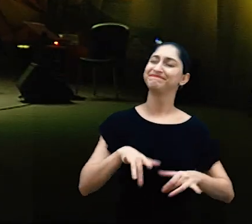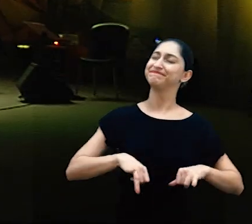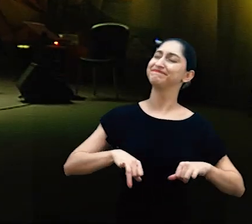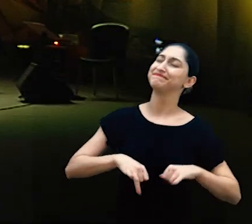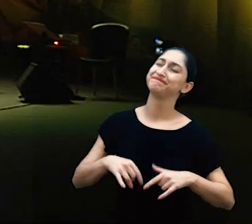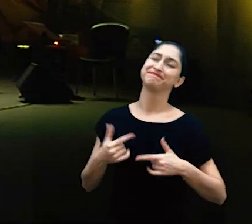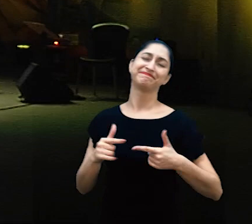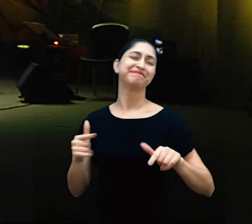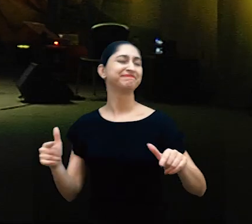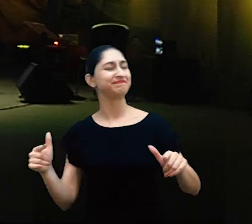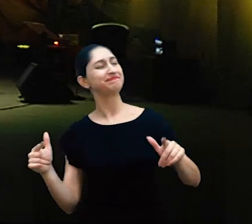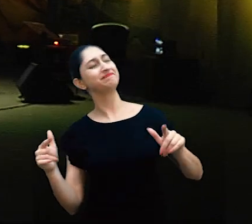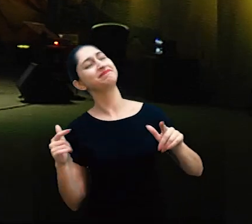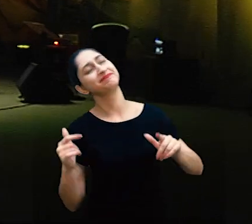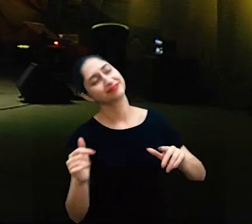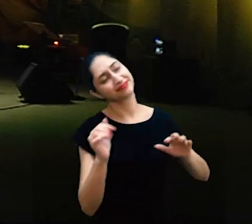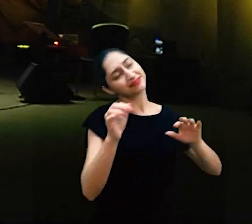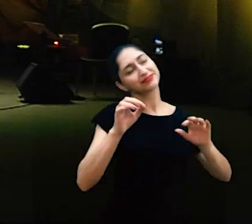dor. Ai,